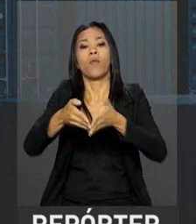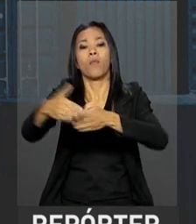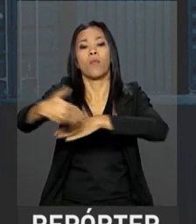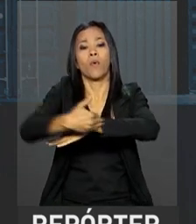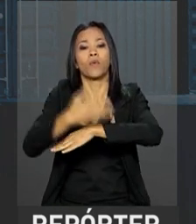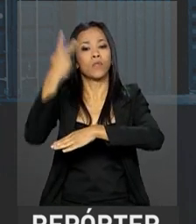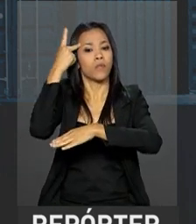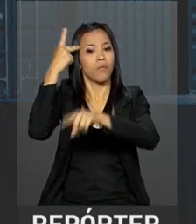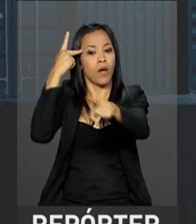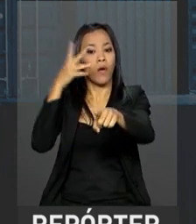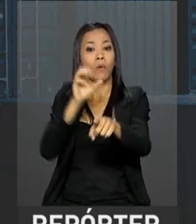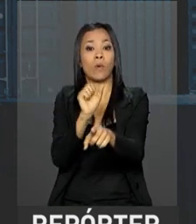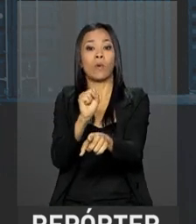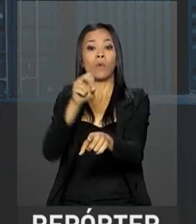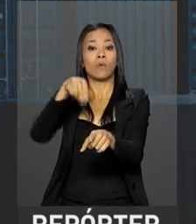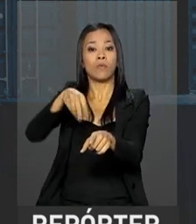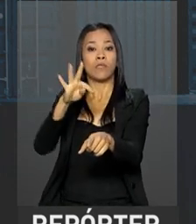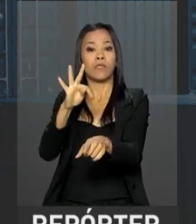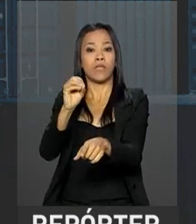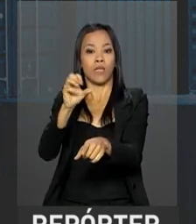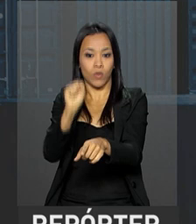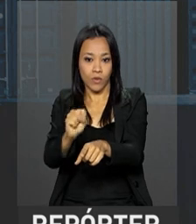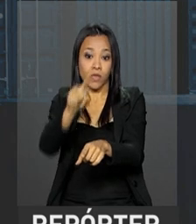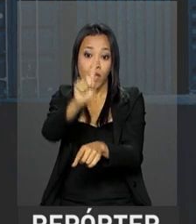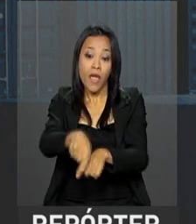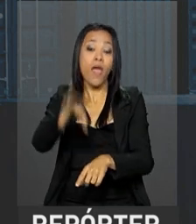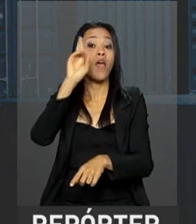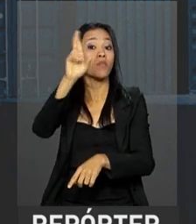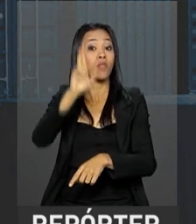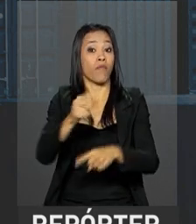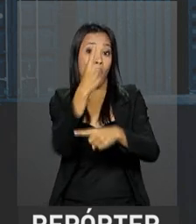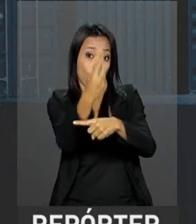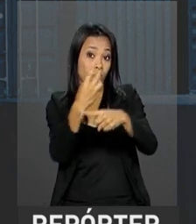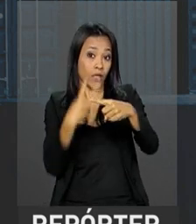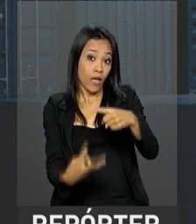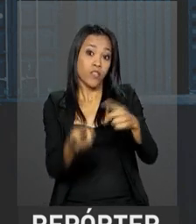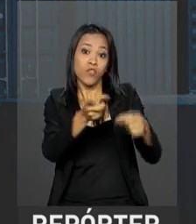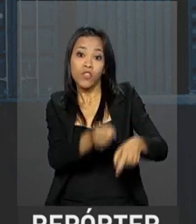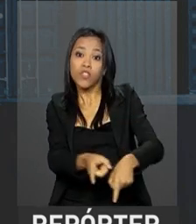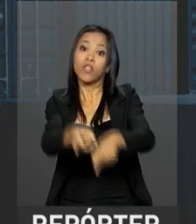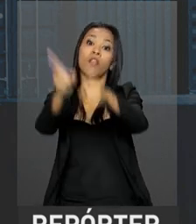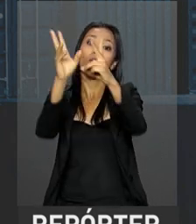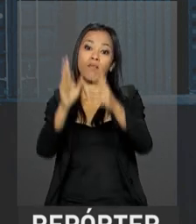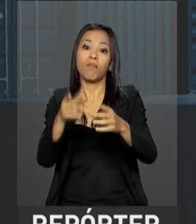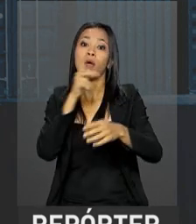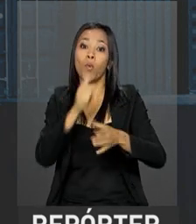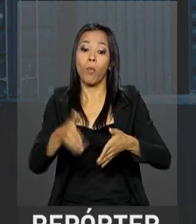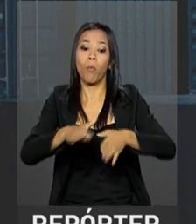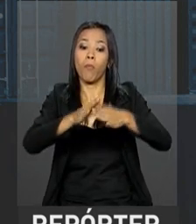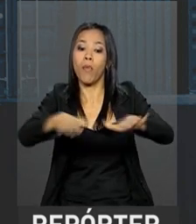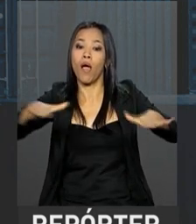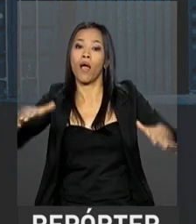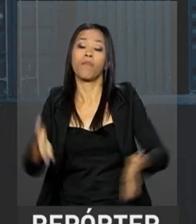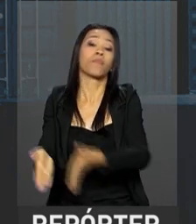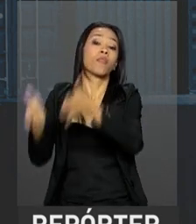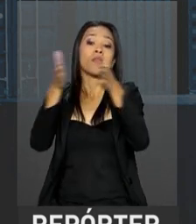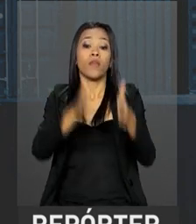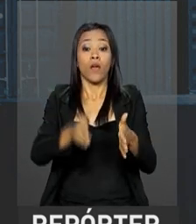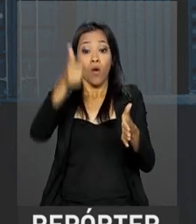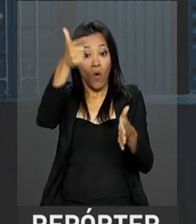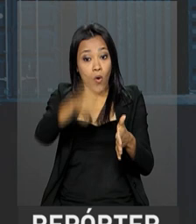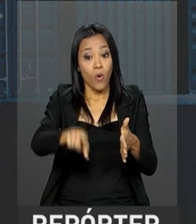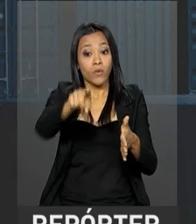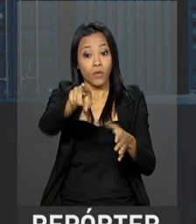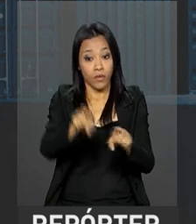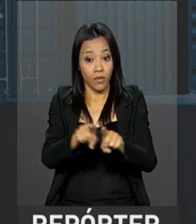Santos, que é responsável por 1/3 de todas as exportações feitas pelo mar, e para as unidades aduaneiras em Uruguaiana e